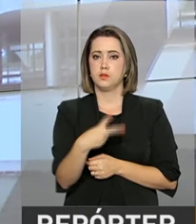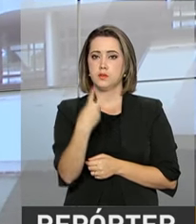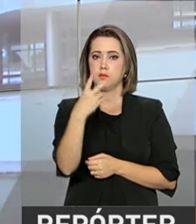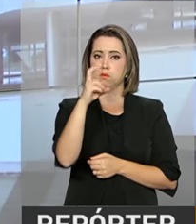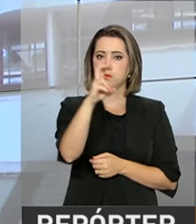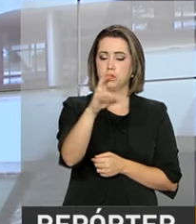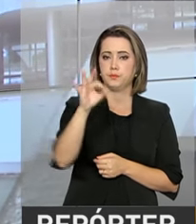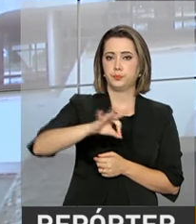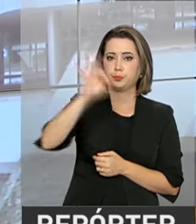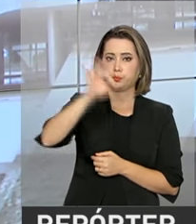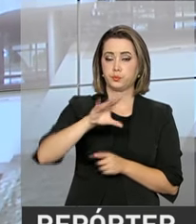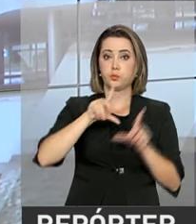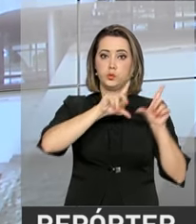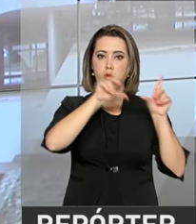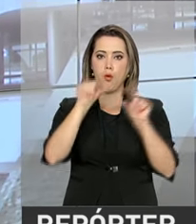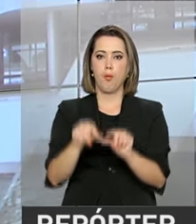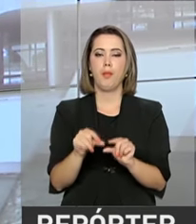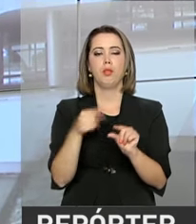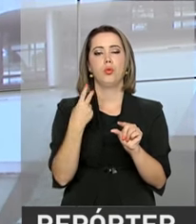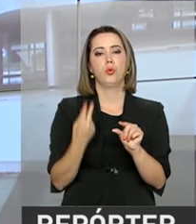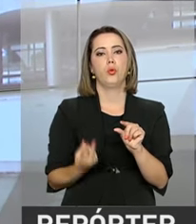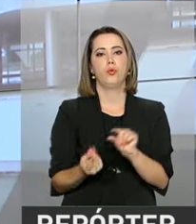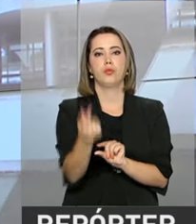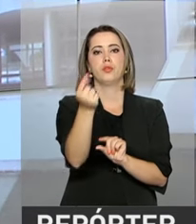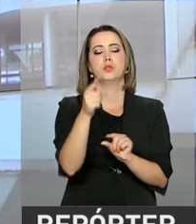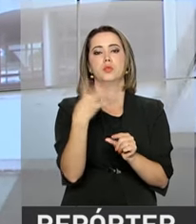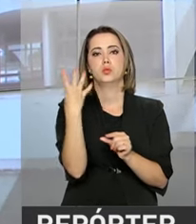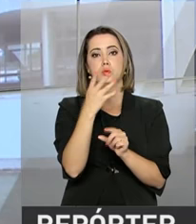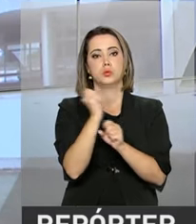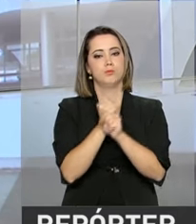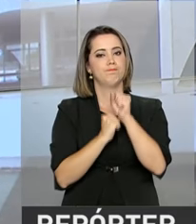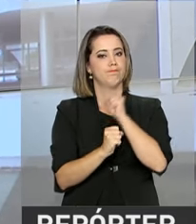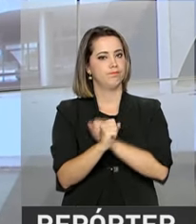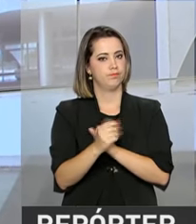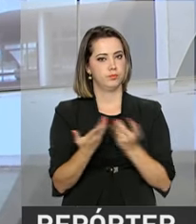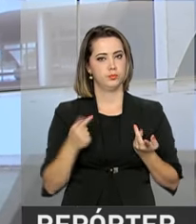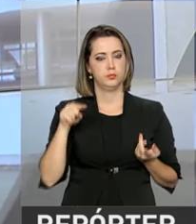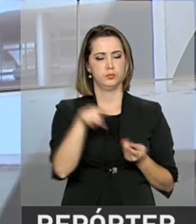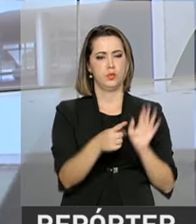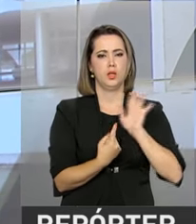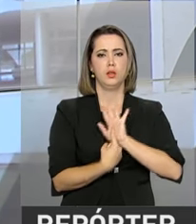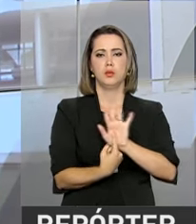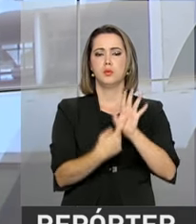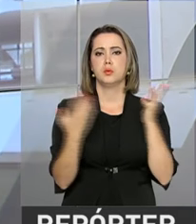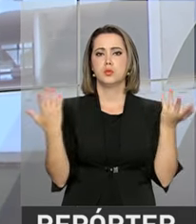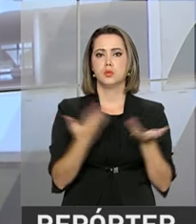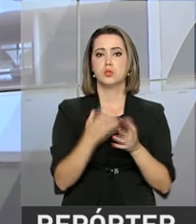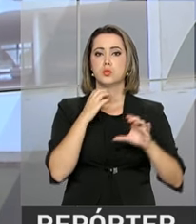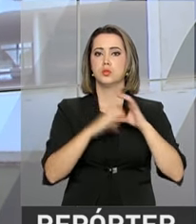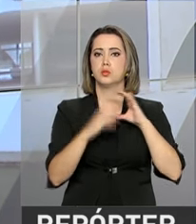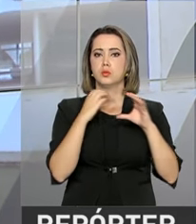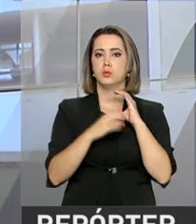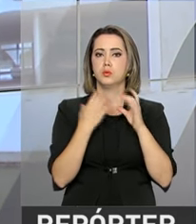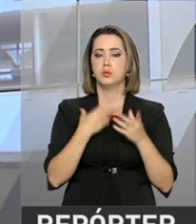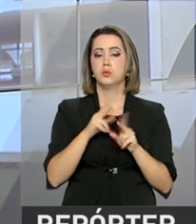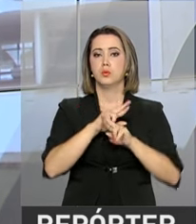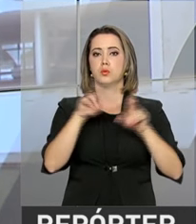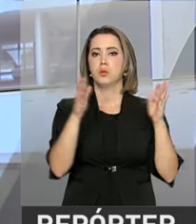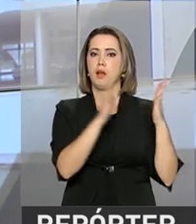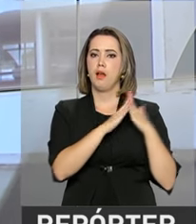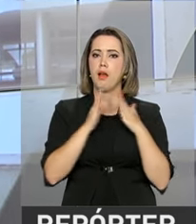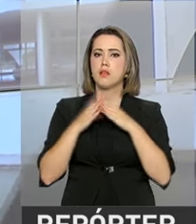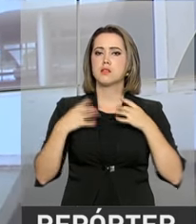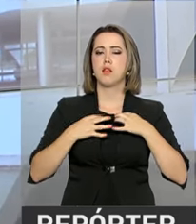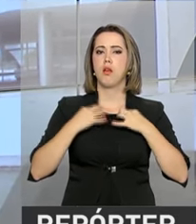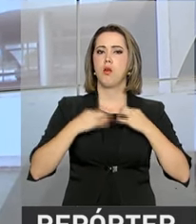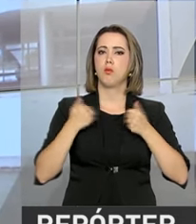últimos 4 anos. Os dados divulgados hoje pelo IBGE mostram ainda que os setores de comunicação, artigos para casa,